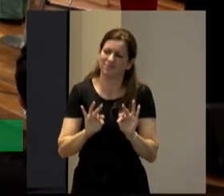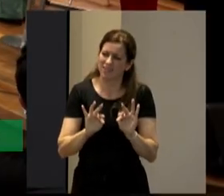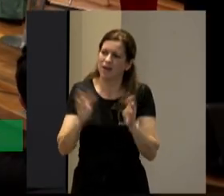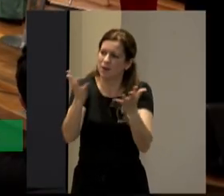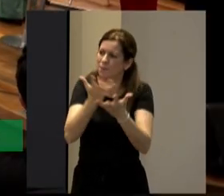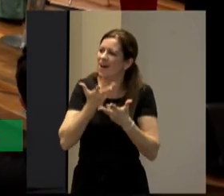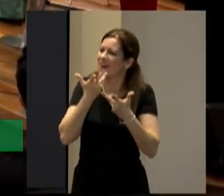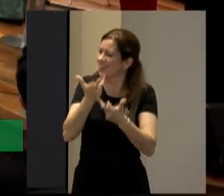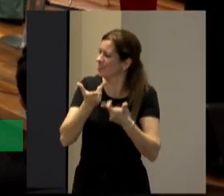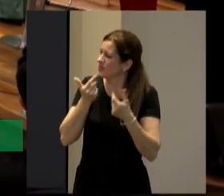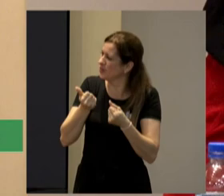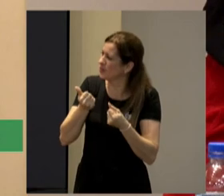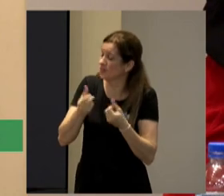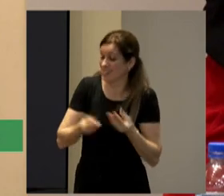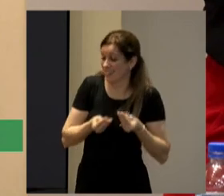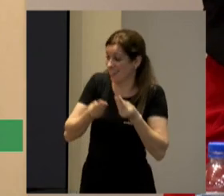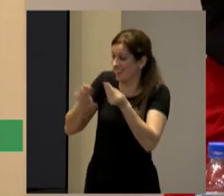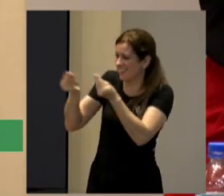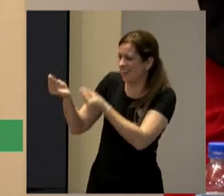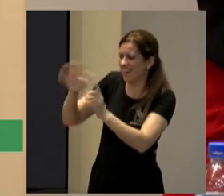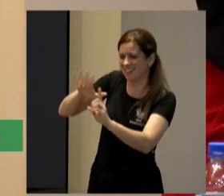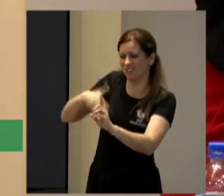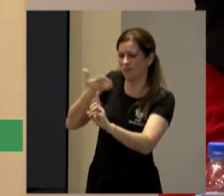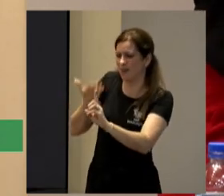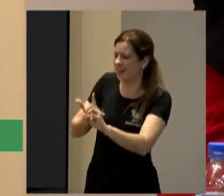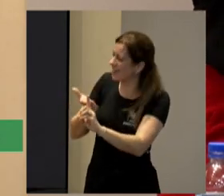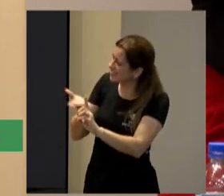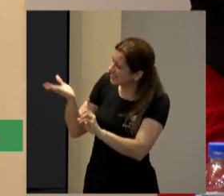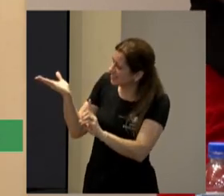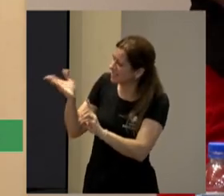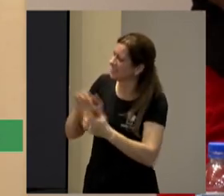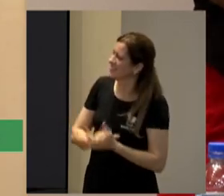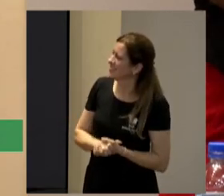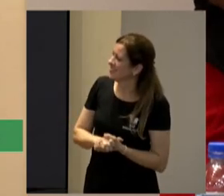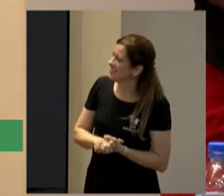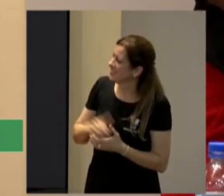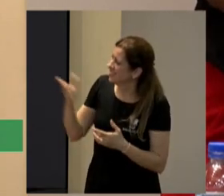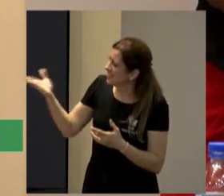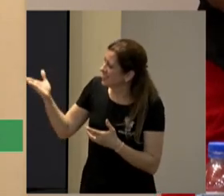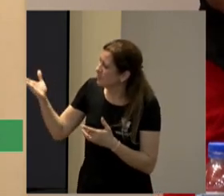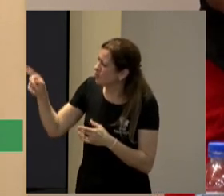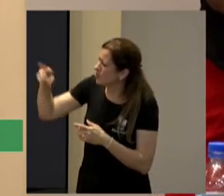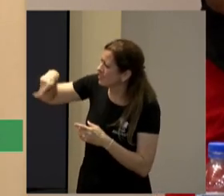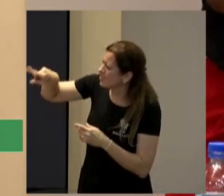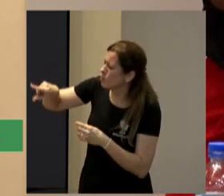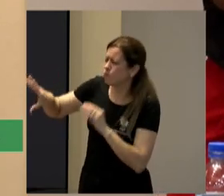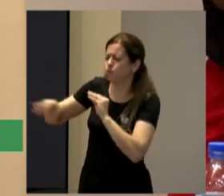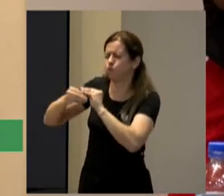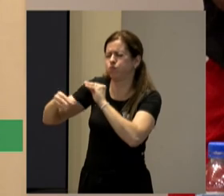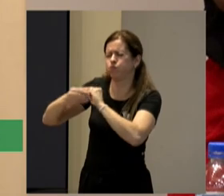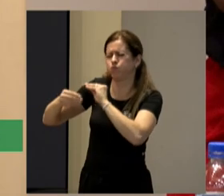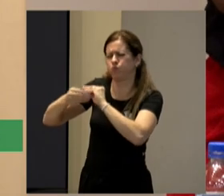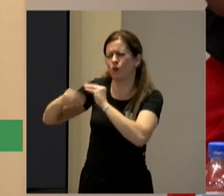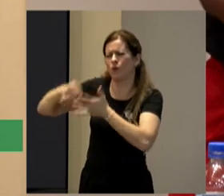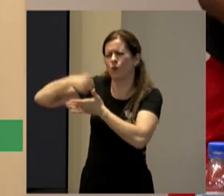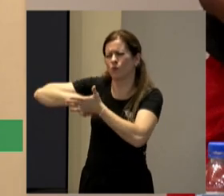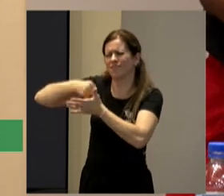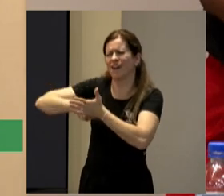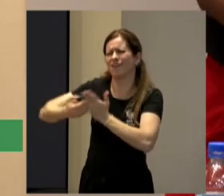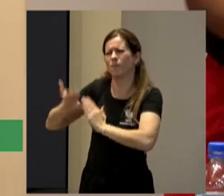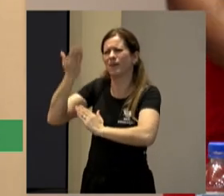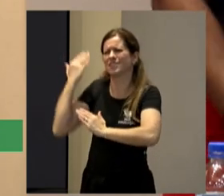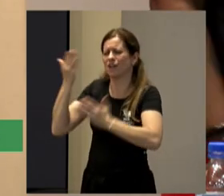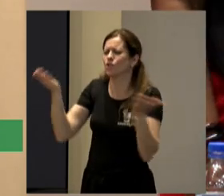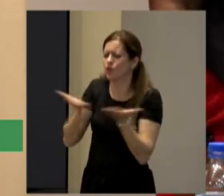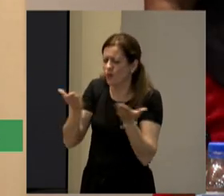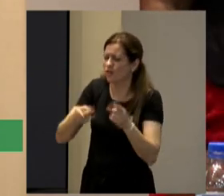poder estar aqui, de poder entregar essa singela homenagem para vocês, que tanto contribuíram e contribuem, porque eu acho que